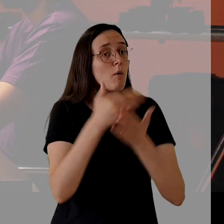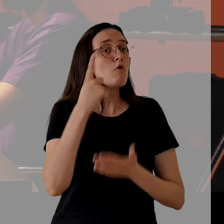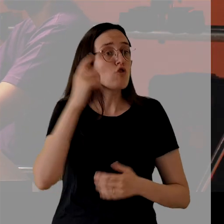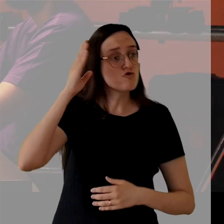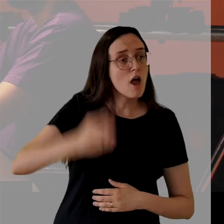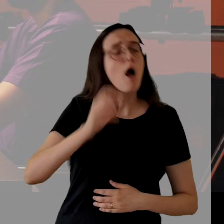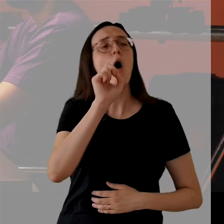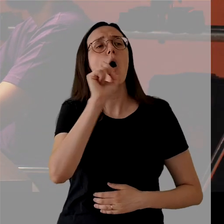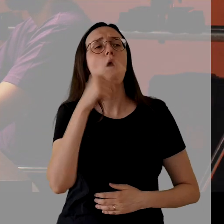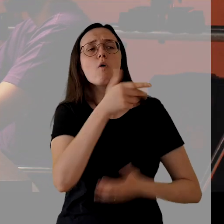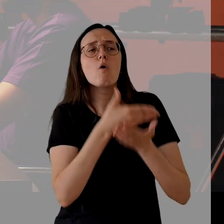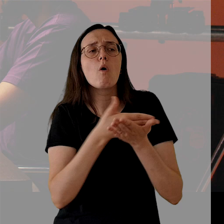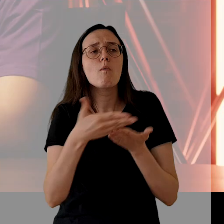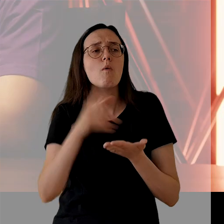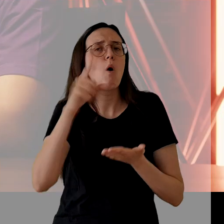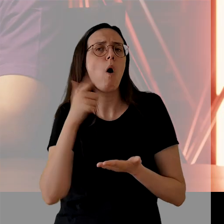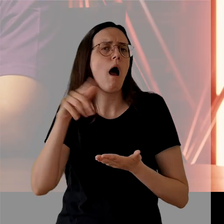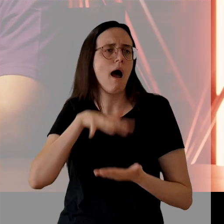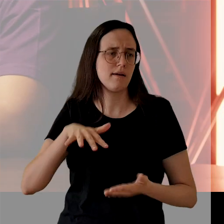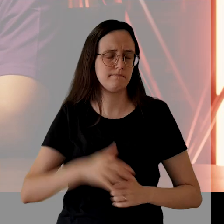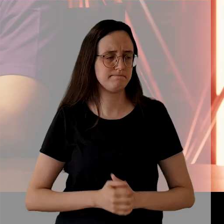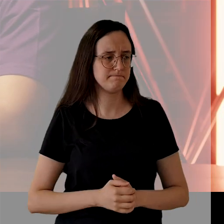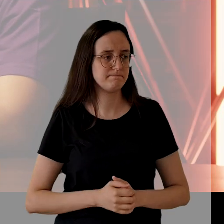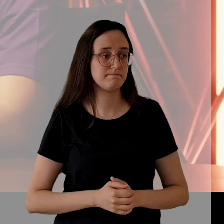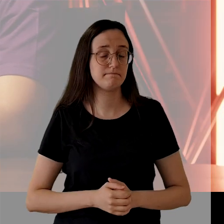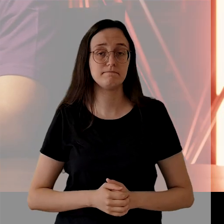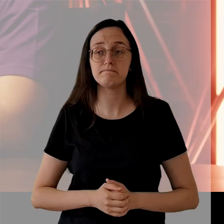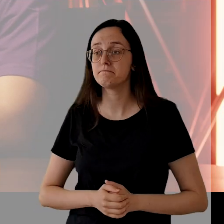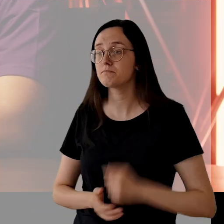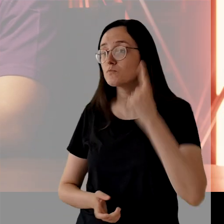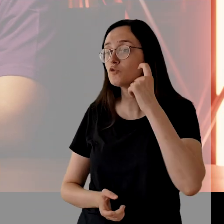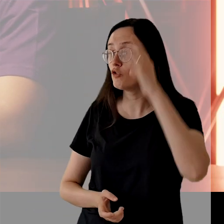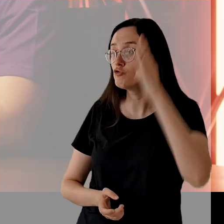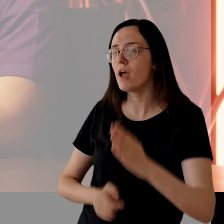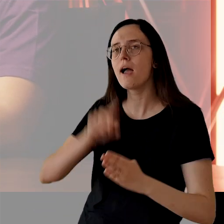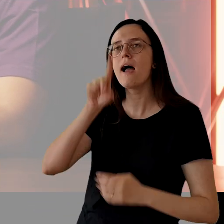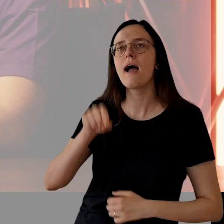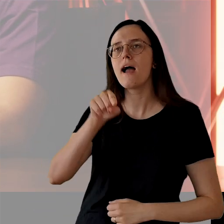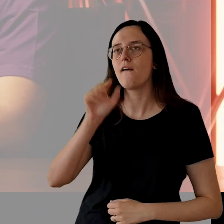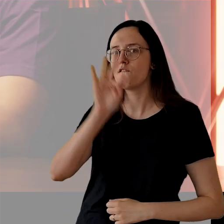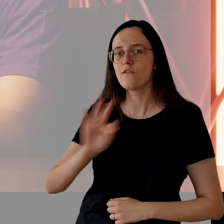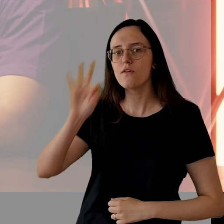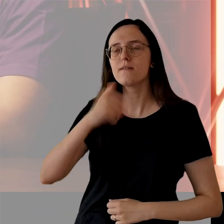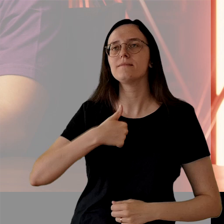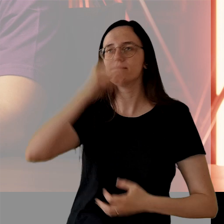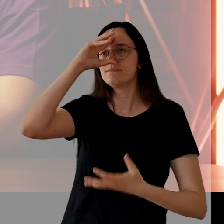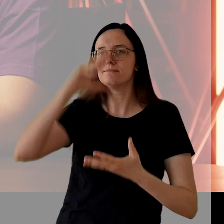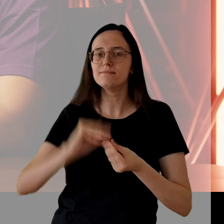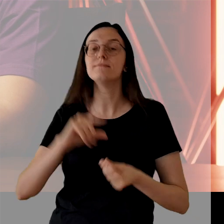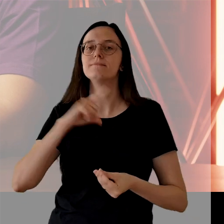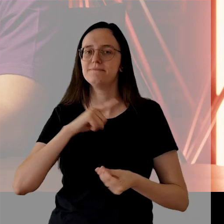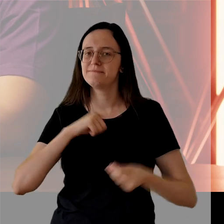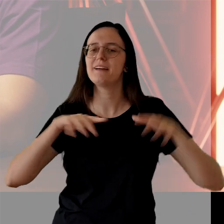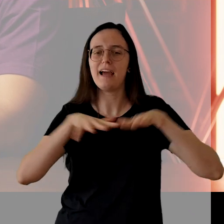você começou já indo para algum outro setor? Foi no som direto. Ali na faculdade, já entendi que ia ter um grande